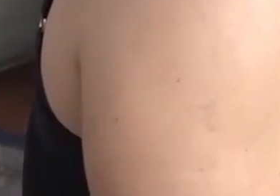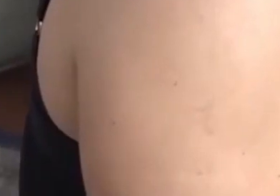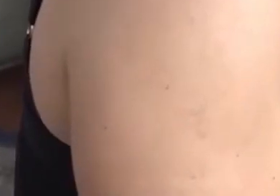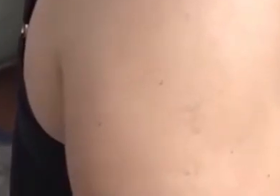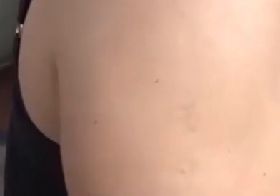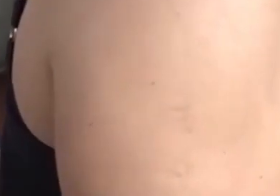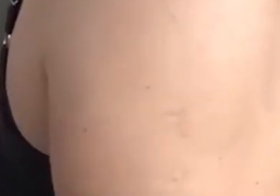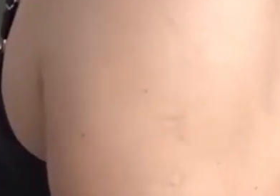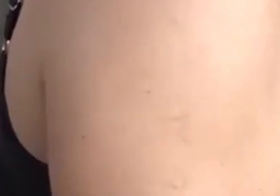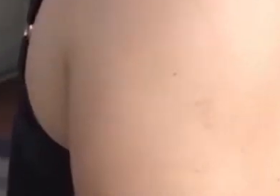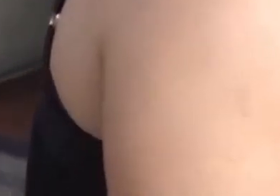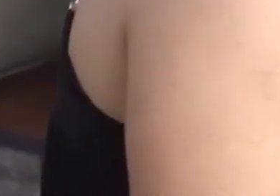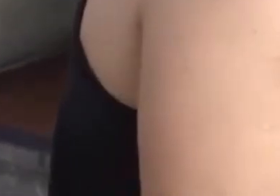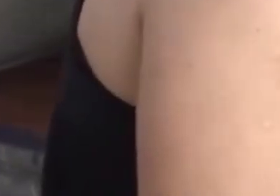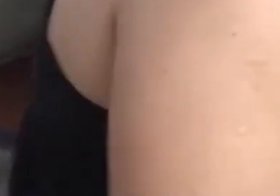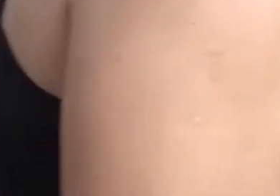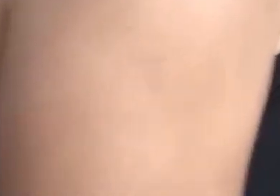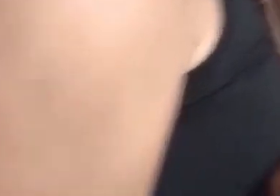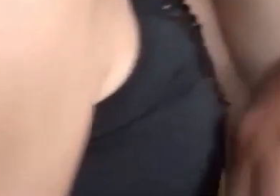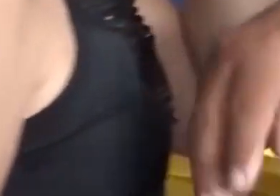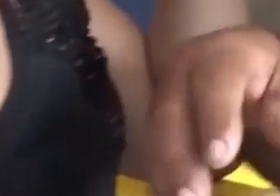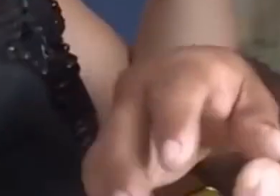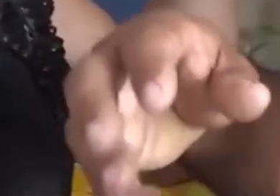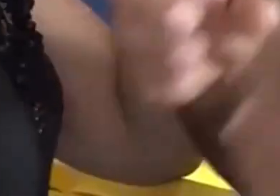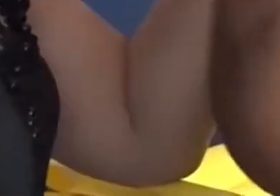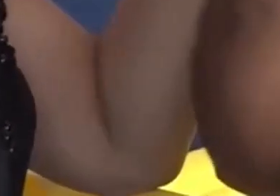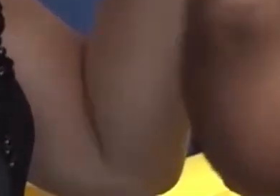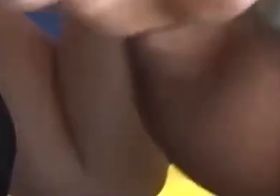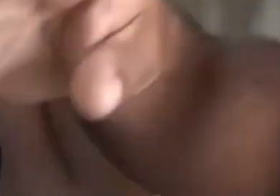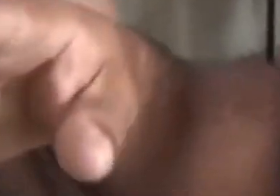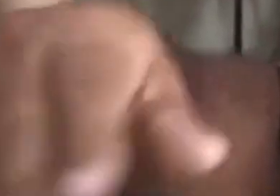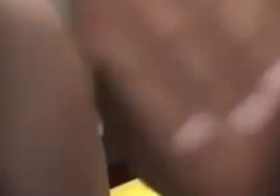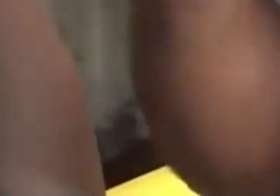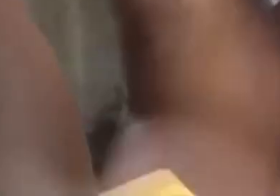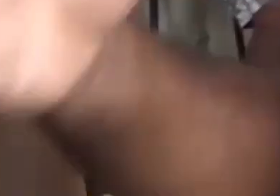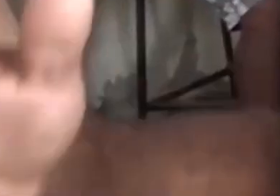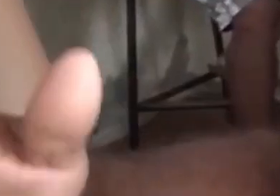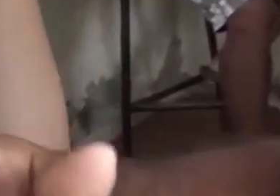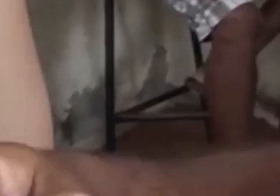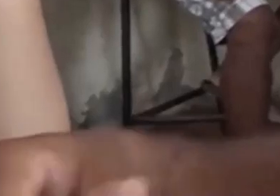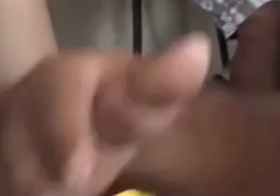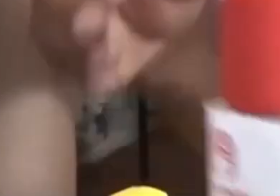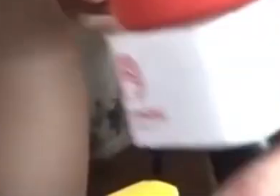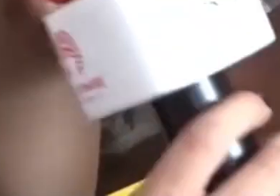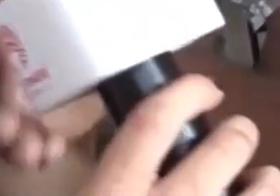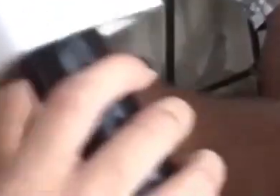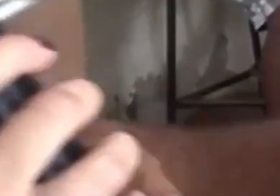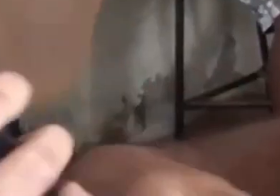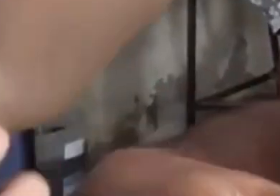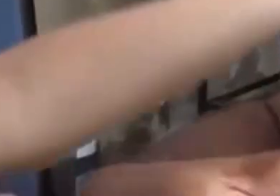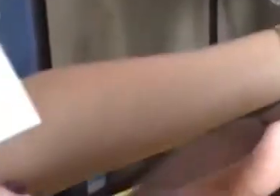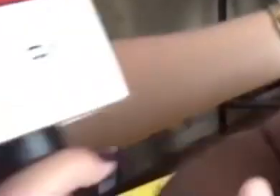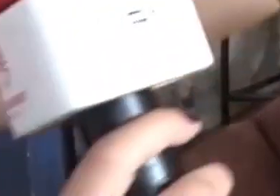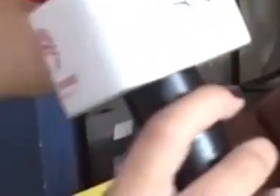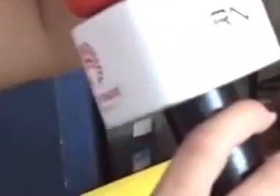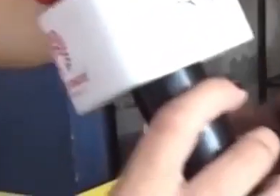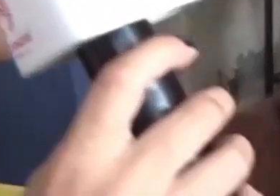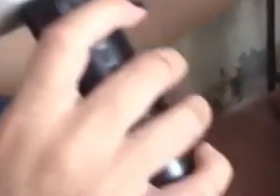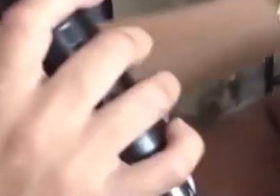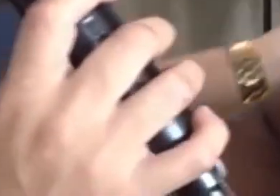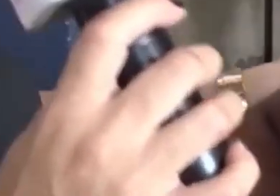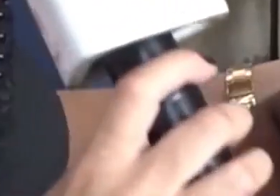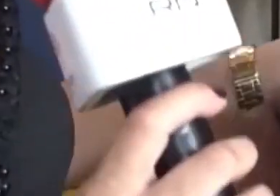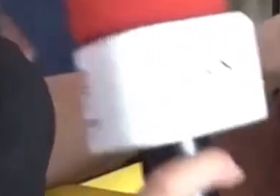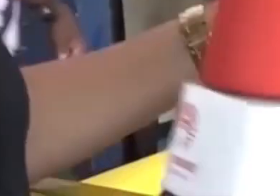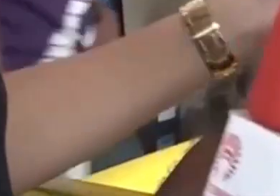aí a bebida ajuda, aquele amor, aquelas coisas que tem pra trás. A gente fica falante,